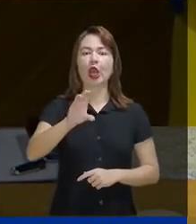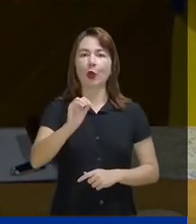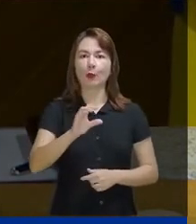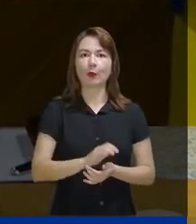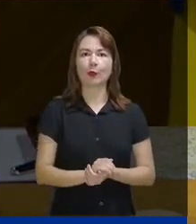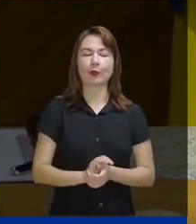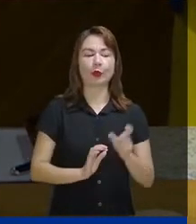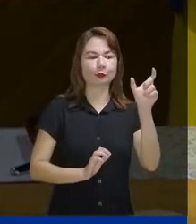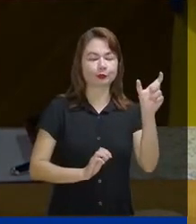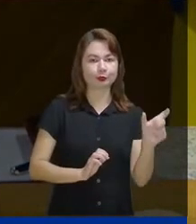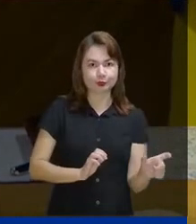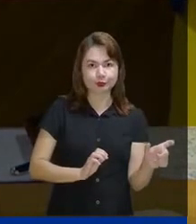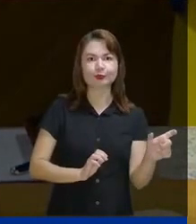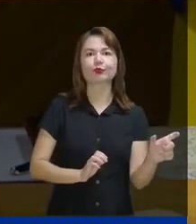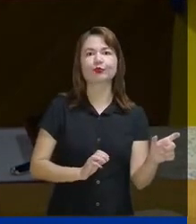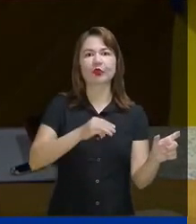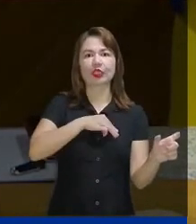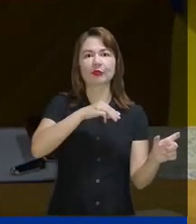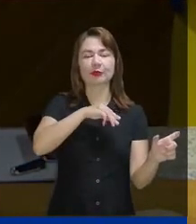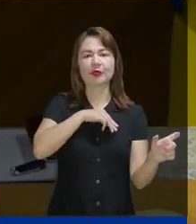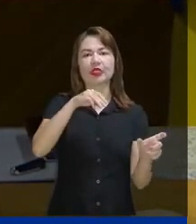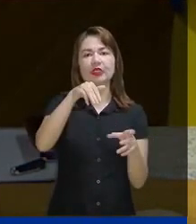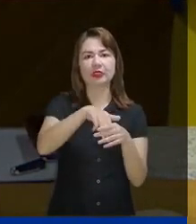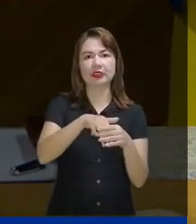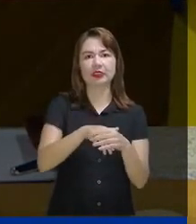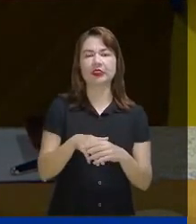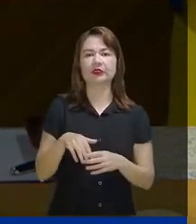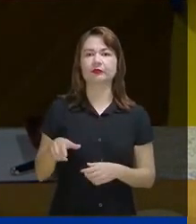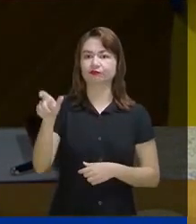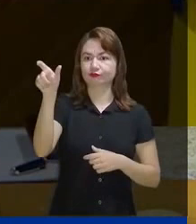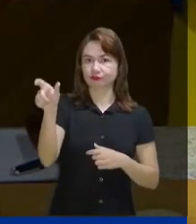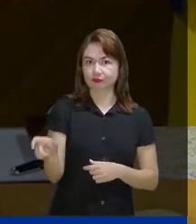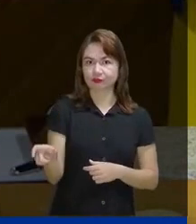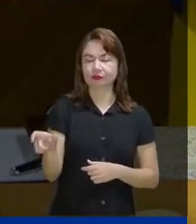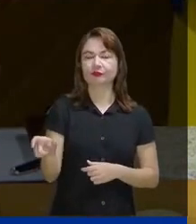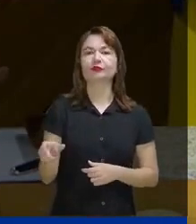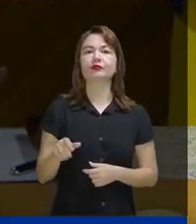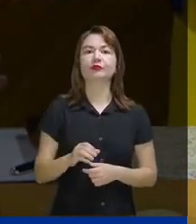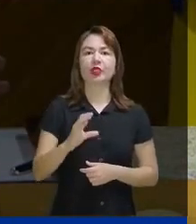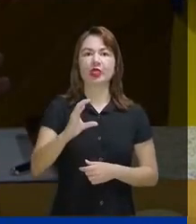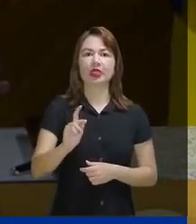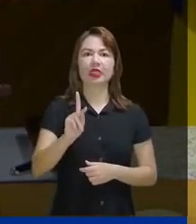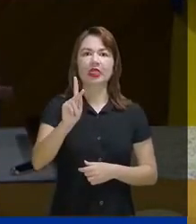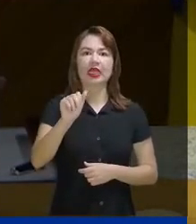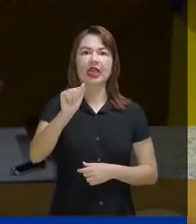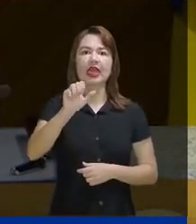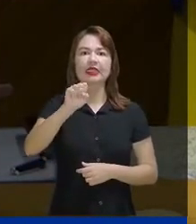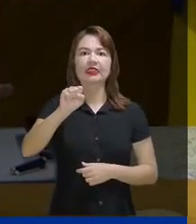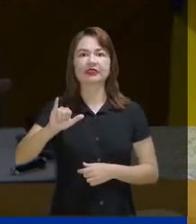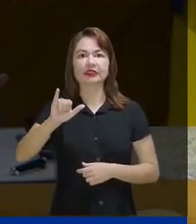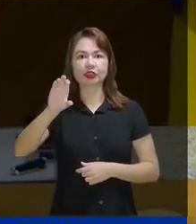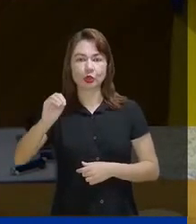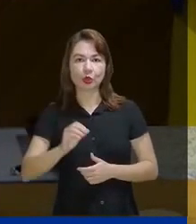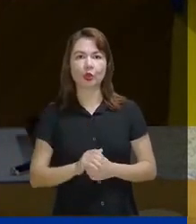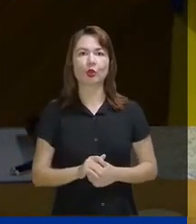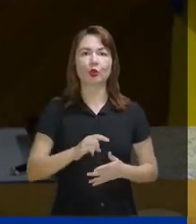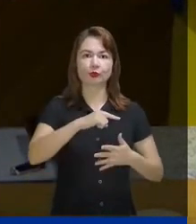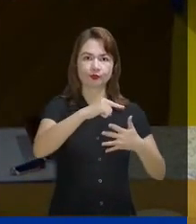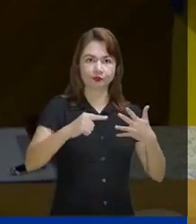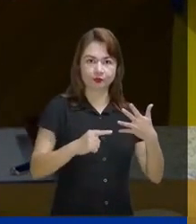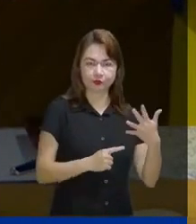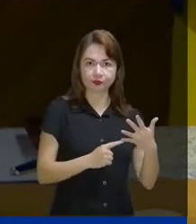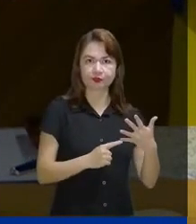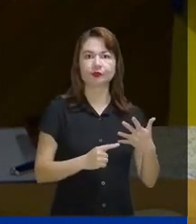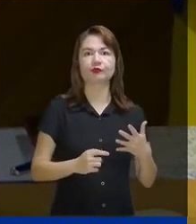o Ministério Público Eleitoral, o embargado é Cássio Santos Ramos. Comporão a turma com o relator, os juízes Anselmo Gonçalves,